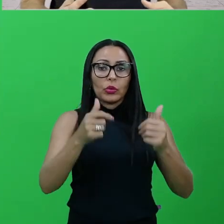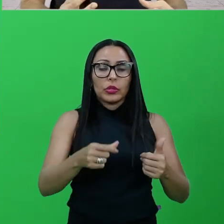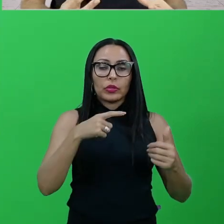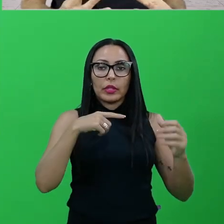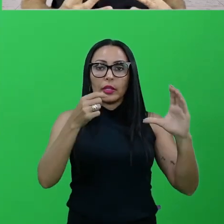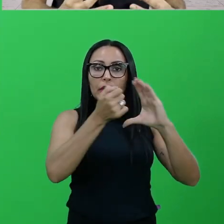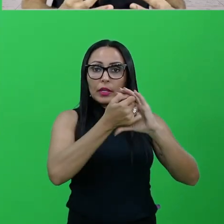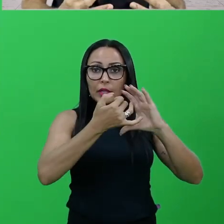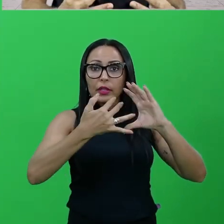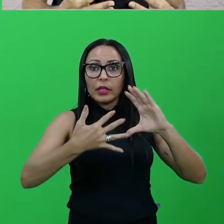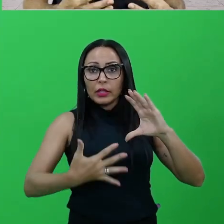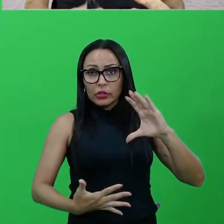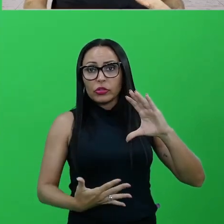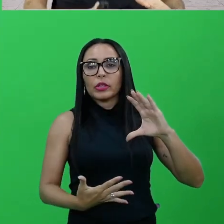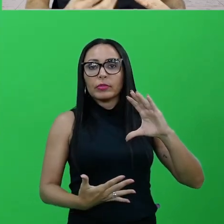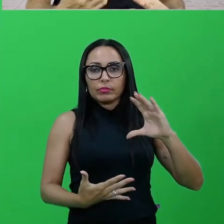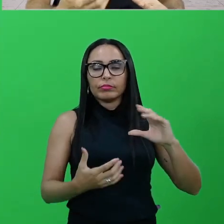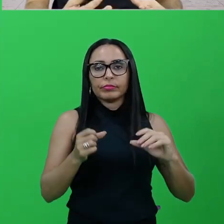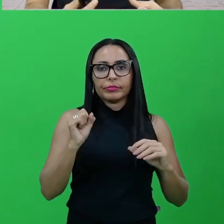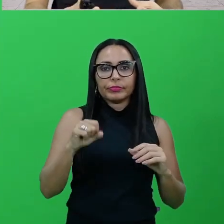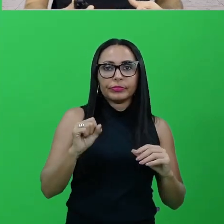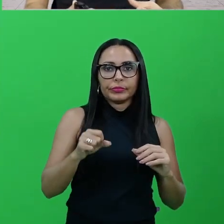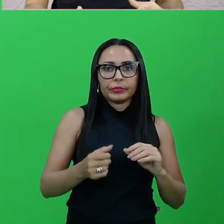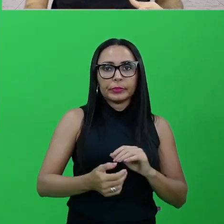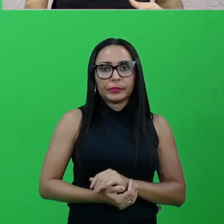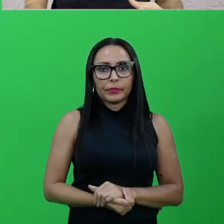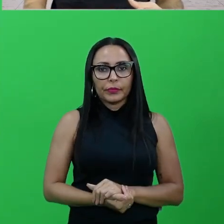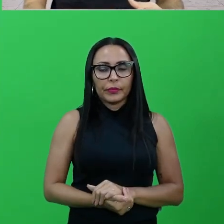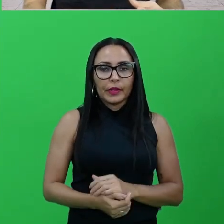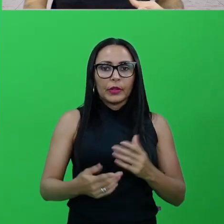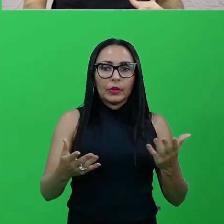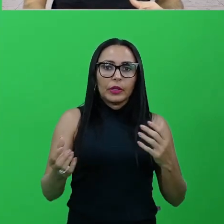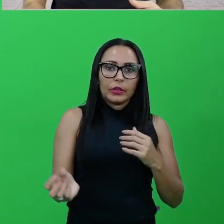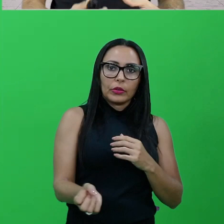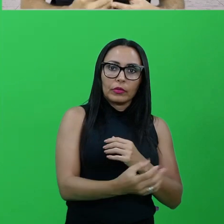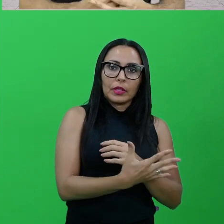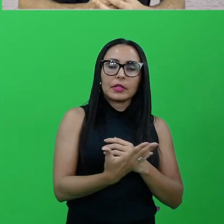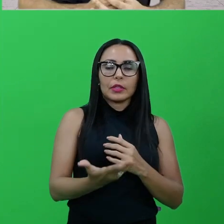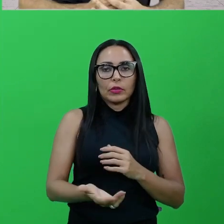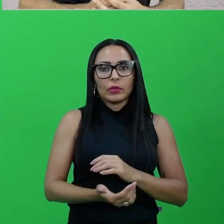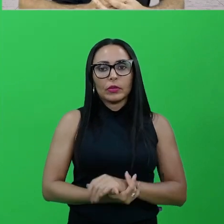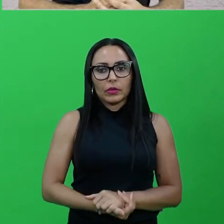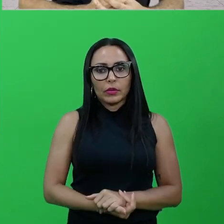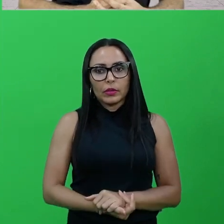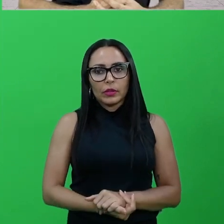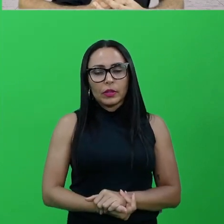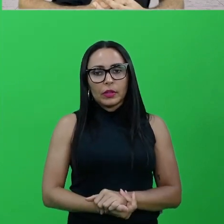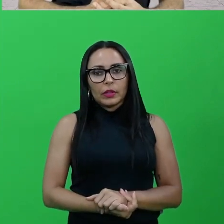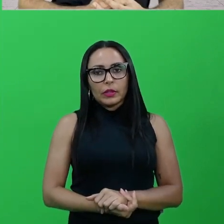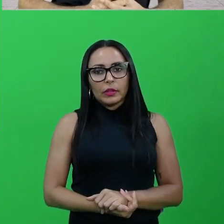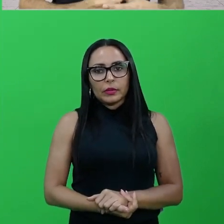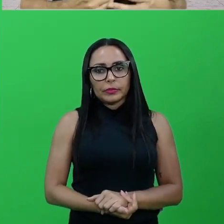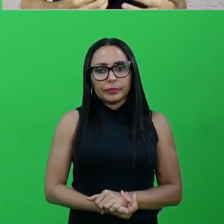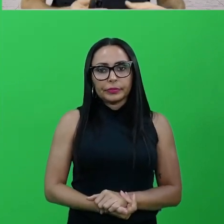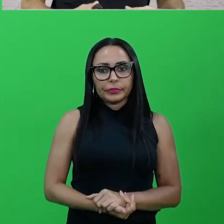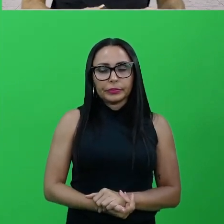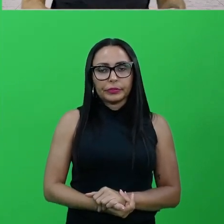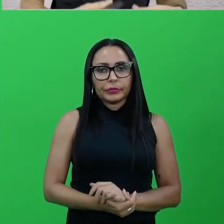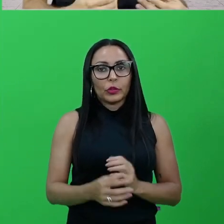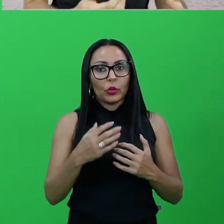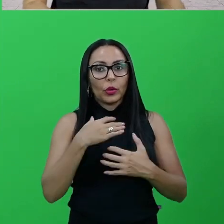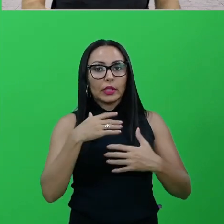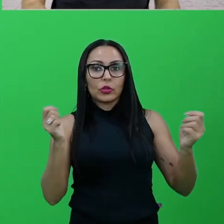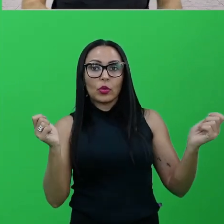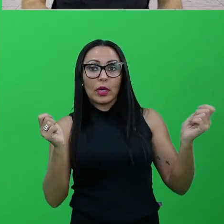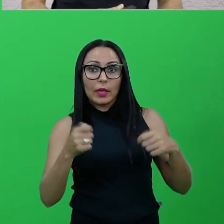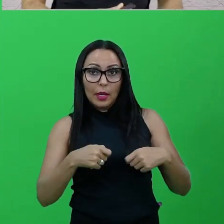caracterizar a introdução de uma inovação, tá? No tocante à sua capacidade de